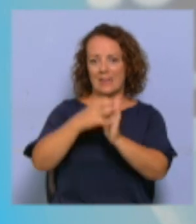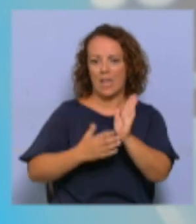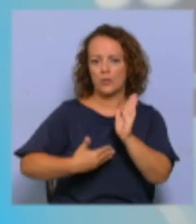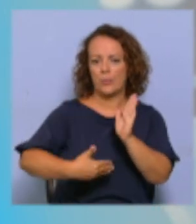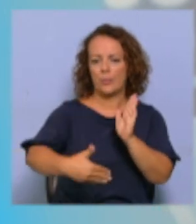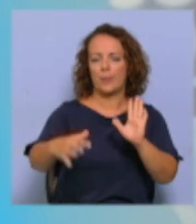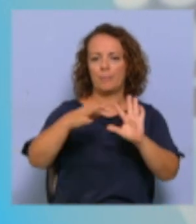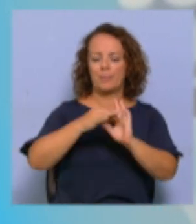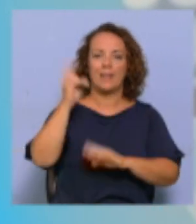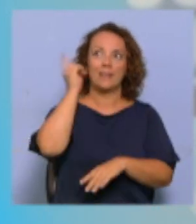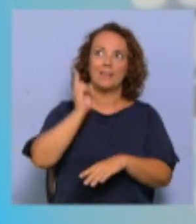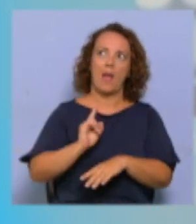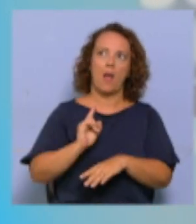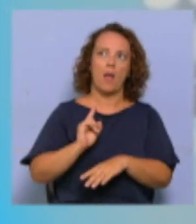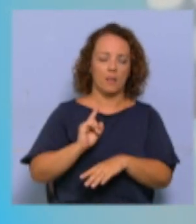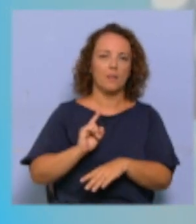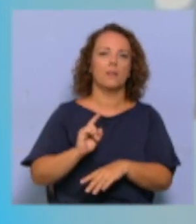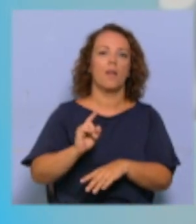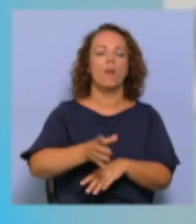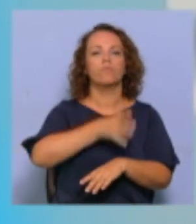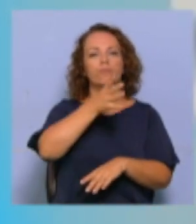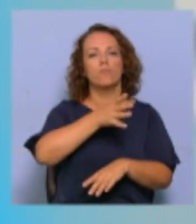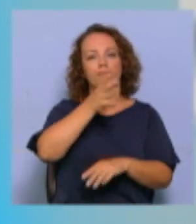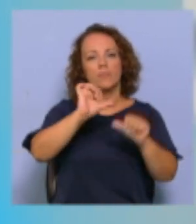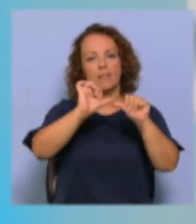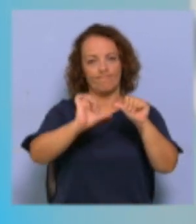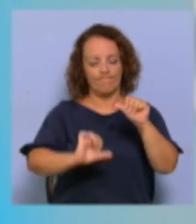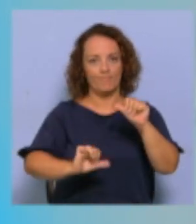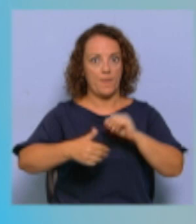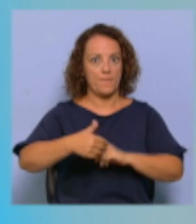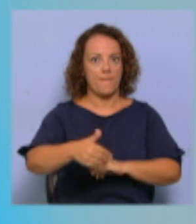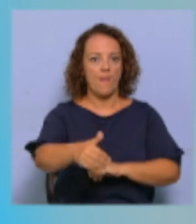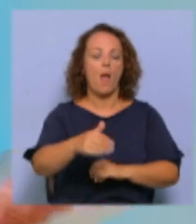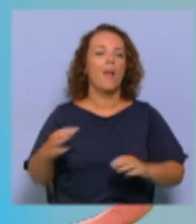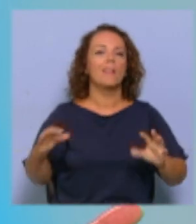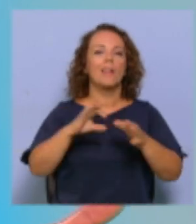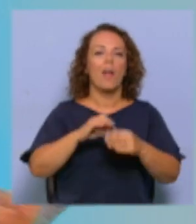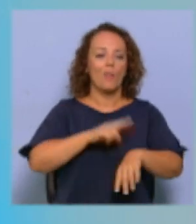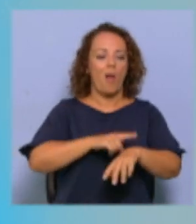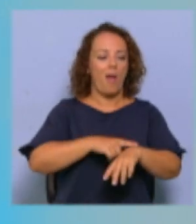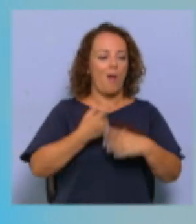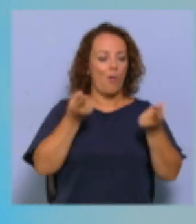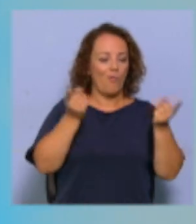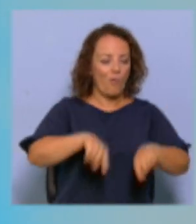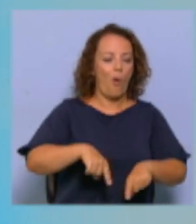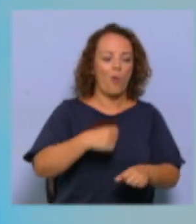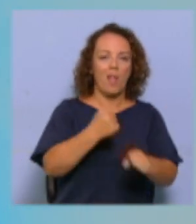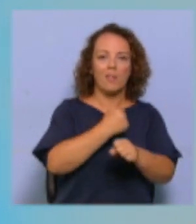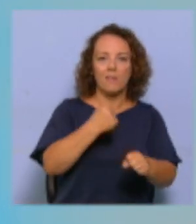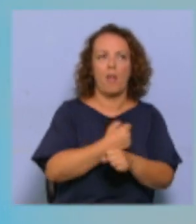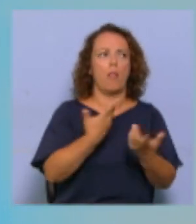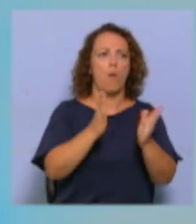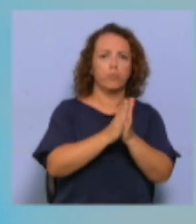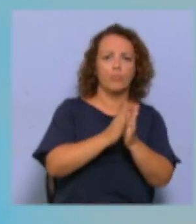ser proclamados ou ouvidos, sim. que é de facto o retomar de um conjunto de atividades, também nas paróquias, nos grupos,